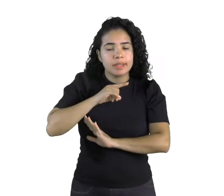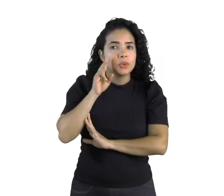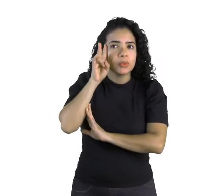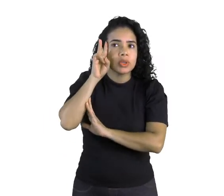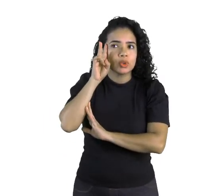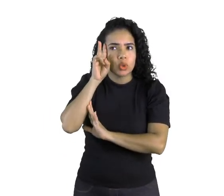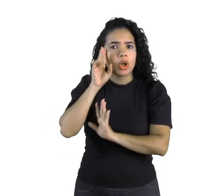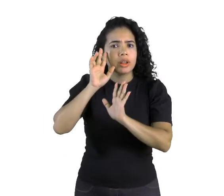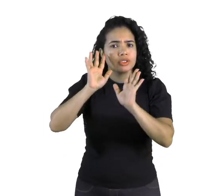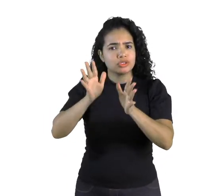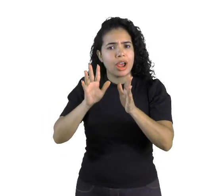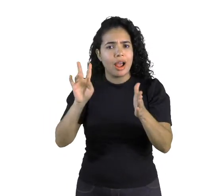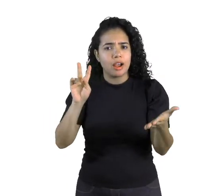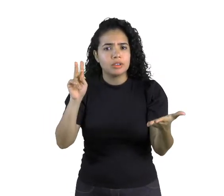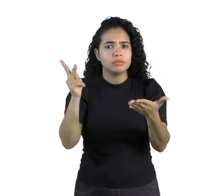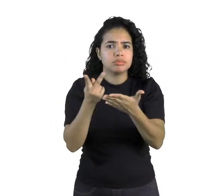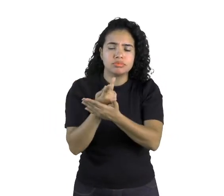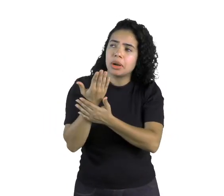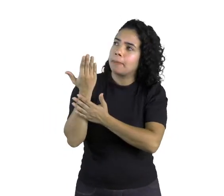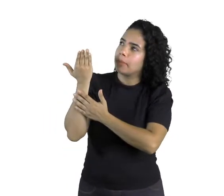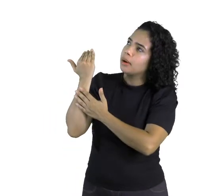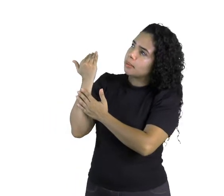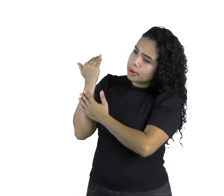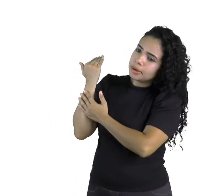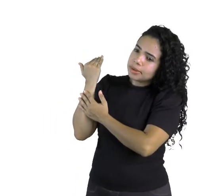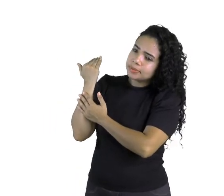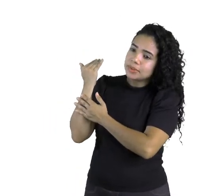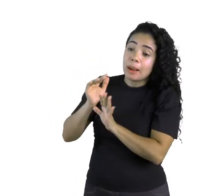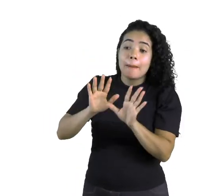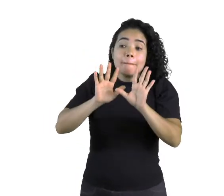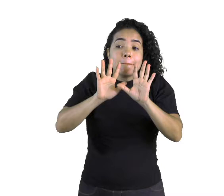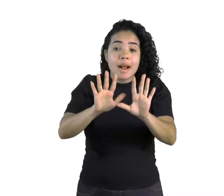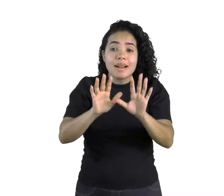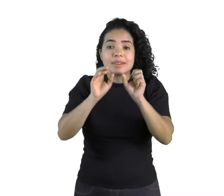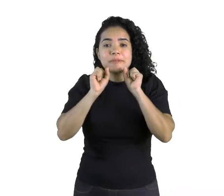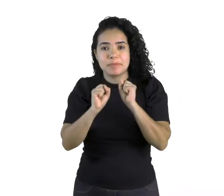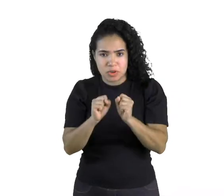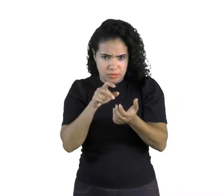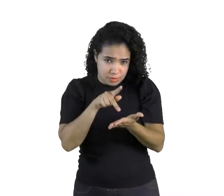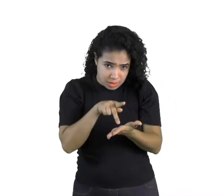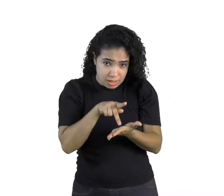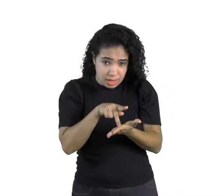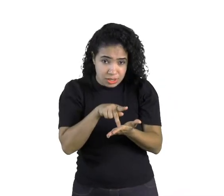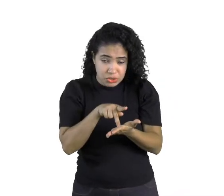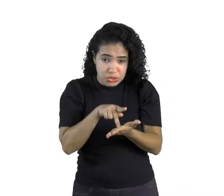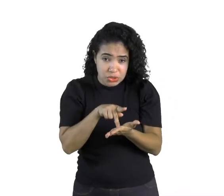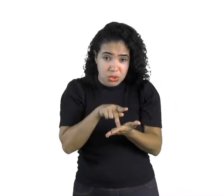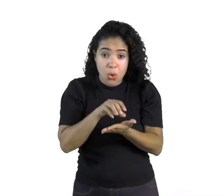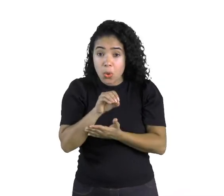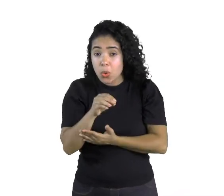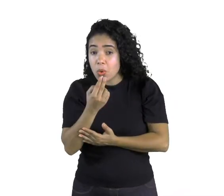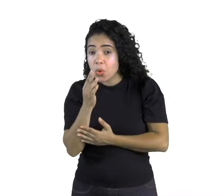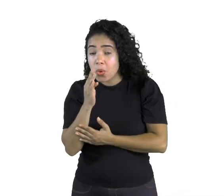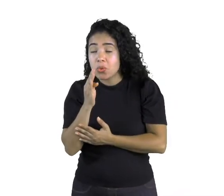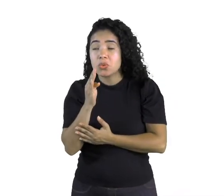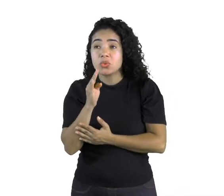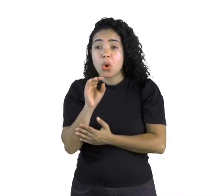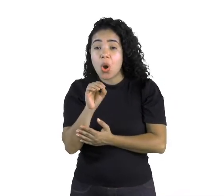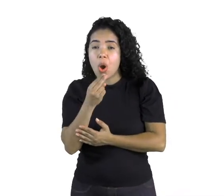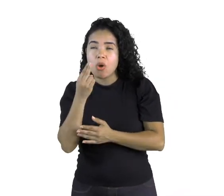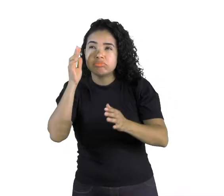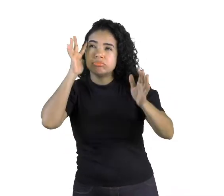história já acontecida, podendo ser verdadeira ou fruto